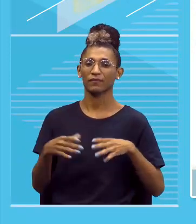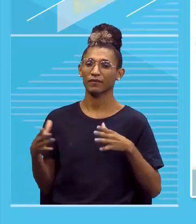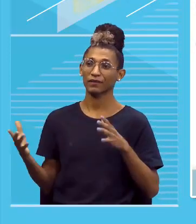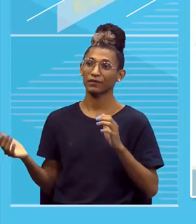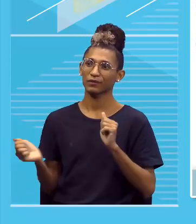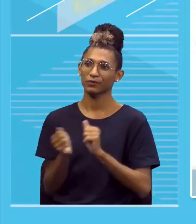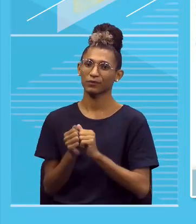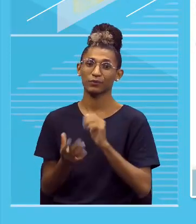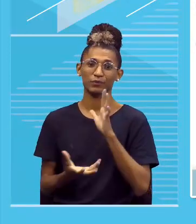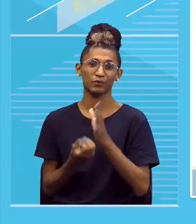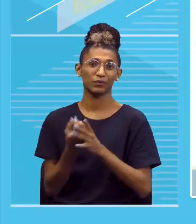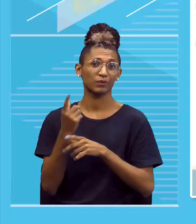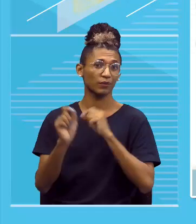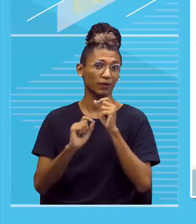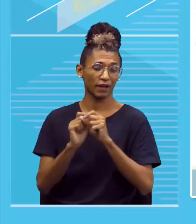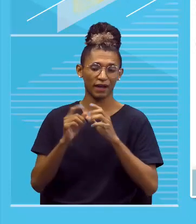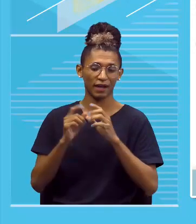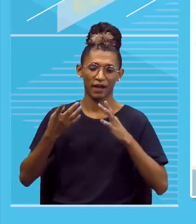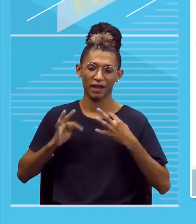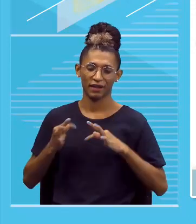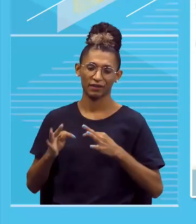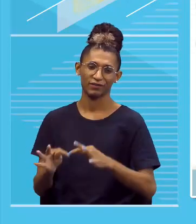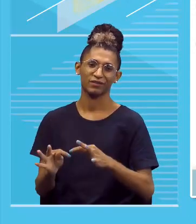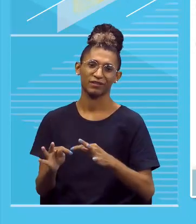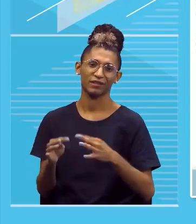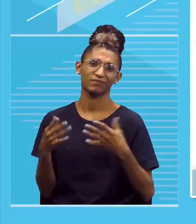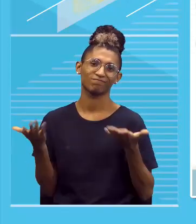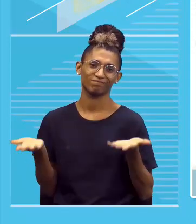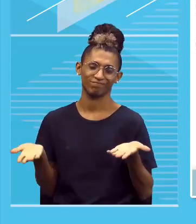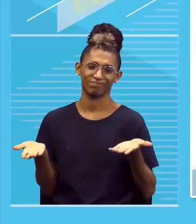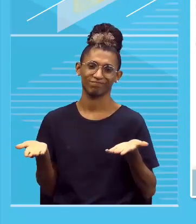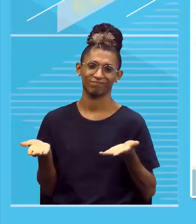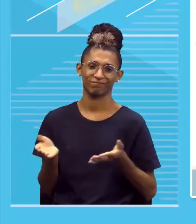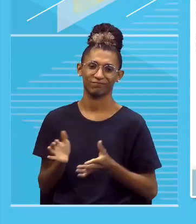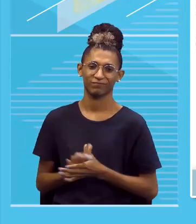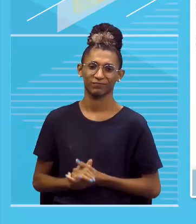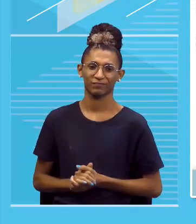máquinas que naturalmente vão que